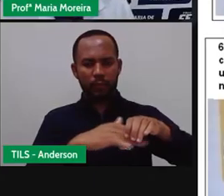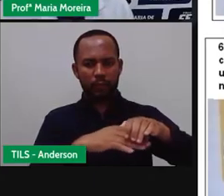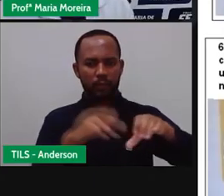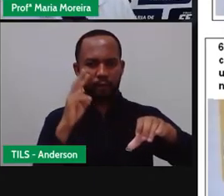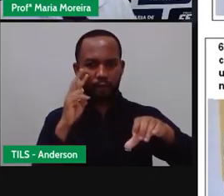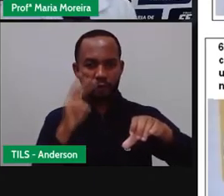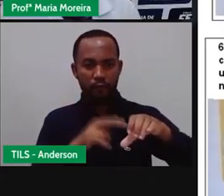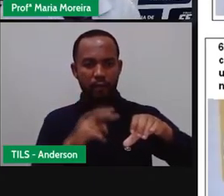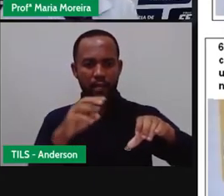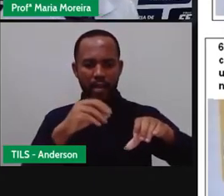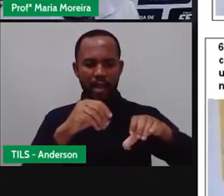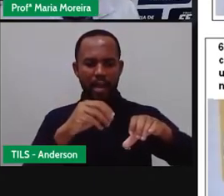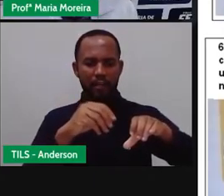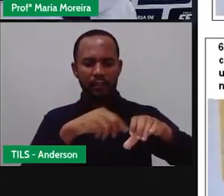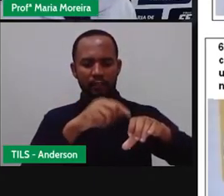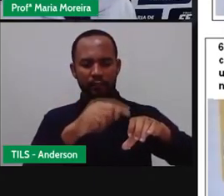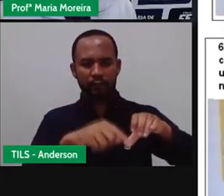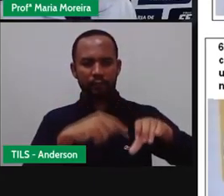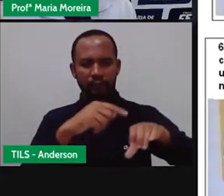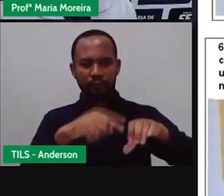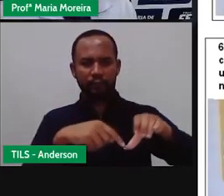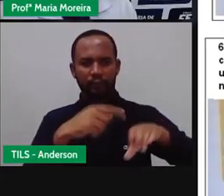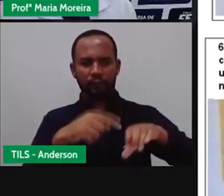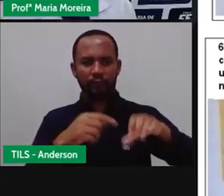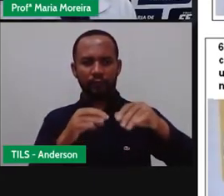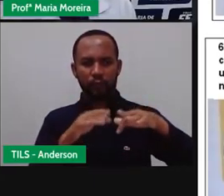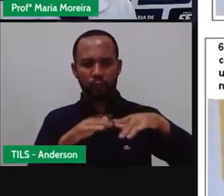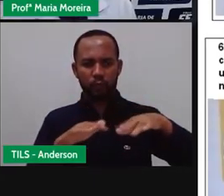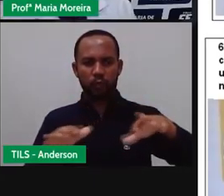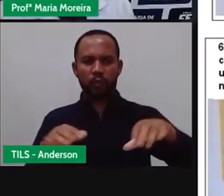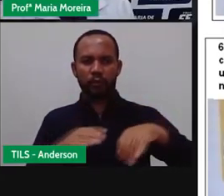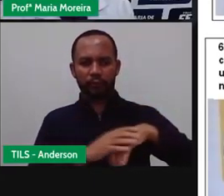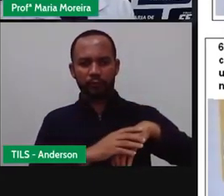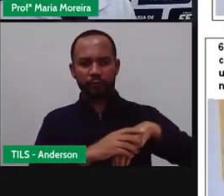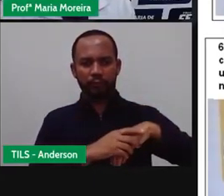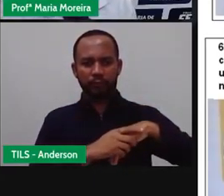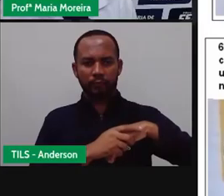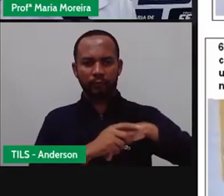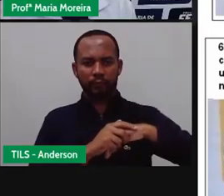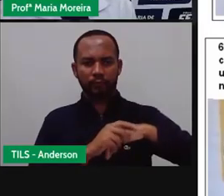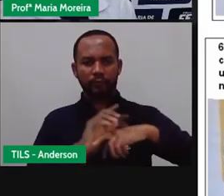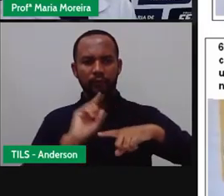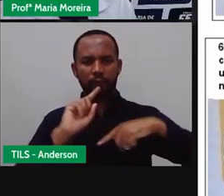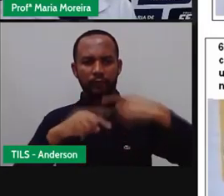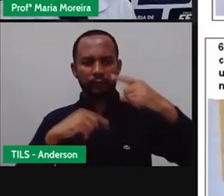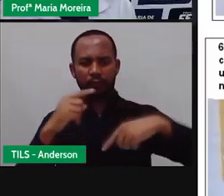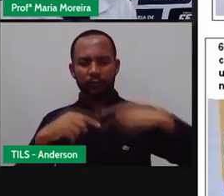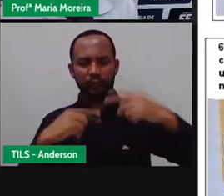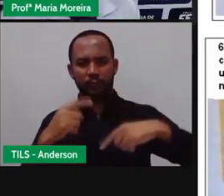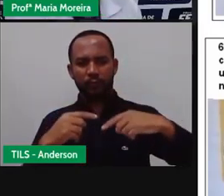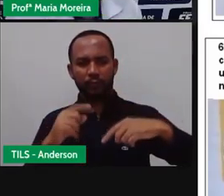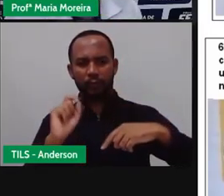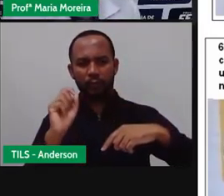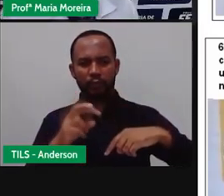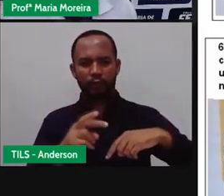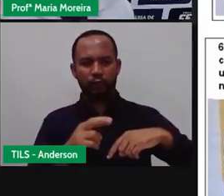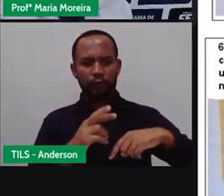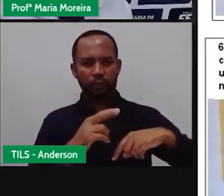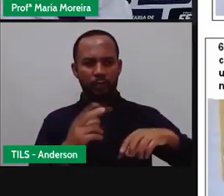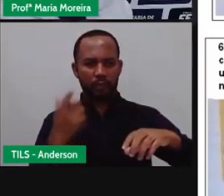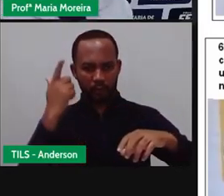vendo areia e elas gostam de sair para poder construir os formigueiros. Depois que as formigas entrarem, que você